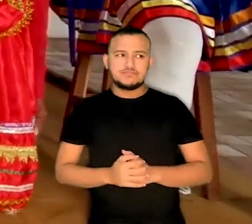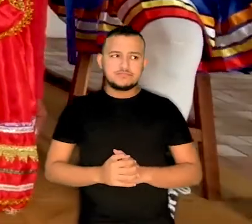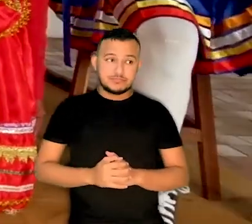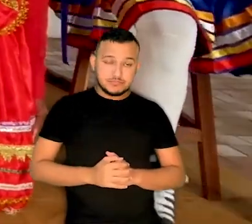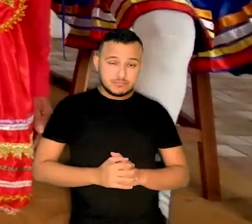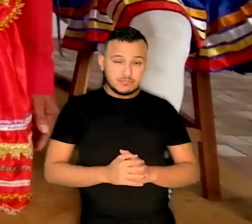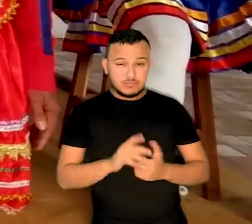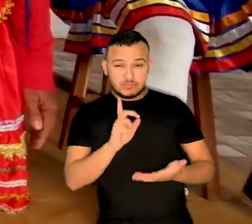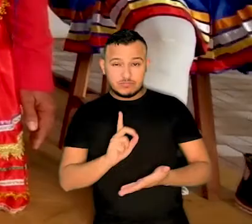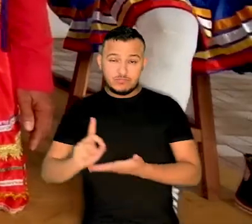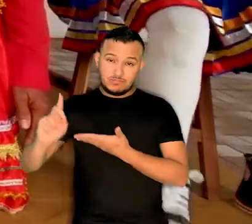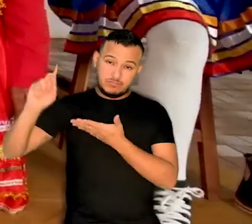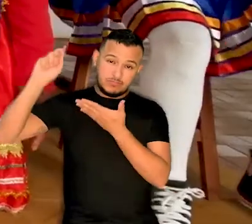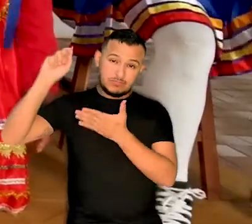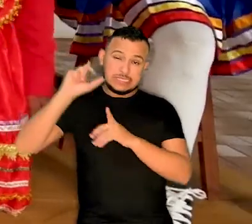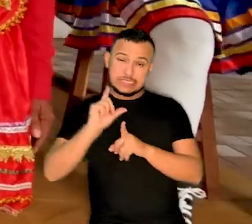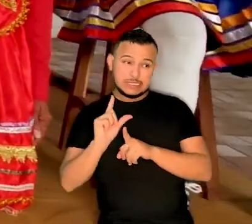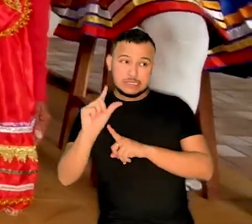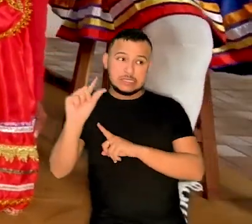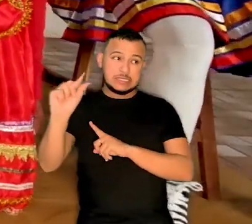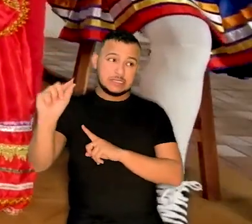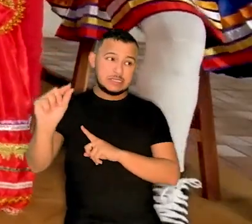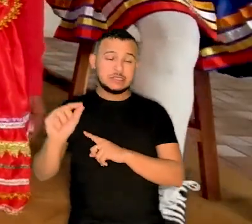eu vive no Bahia,